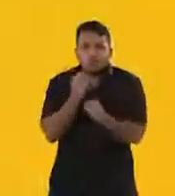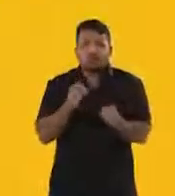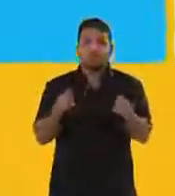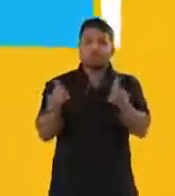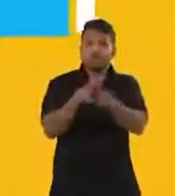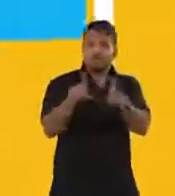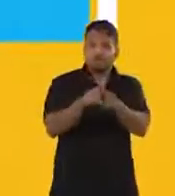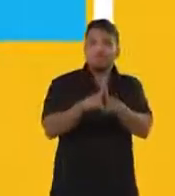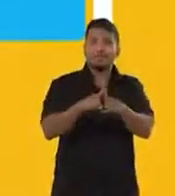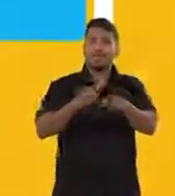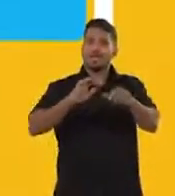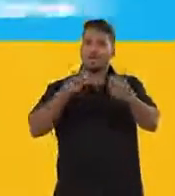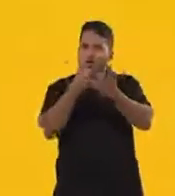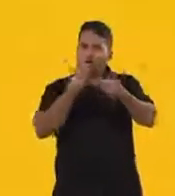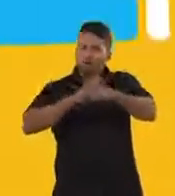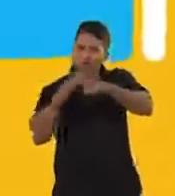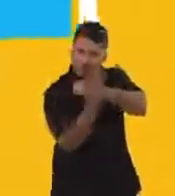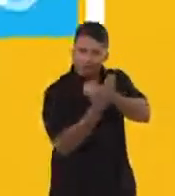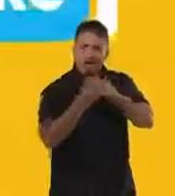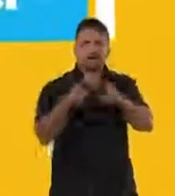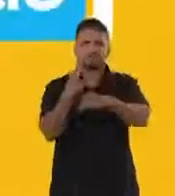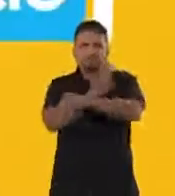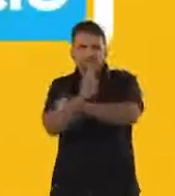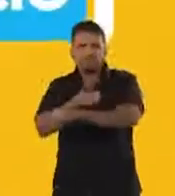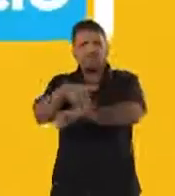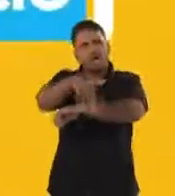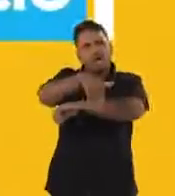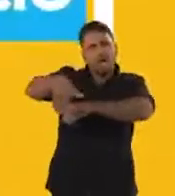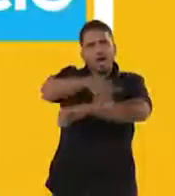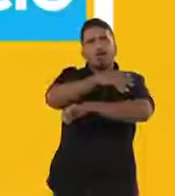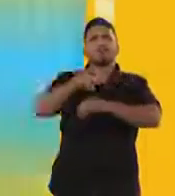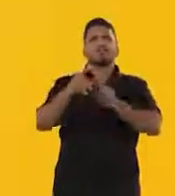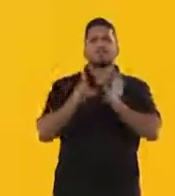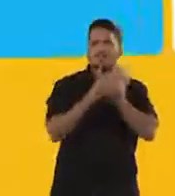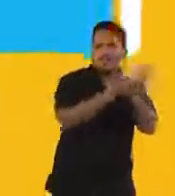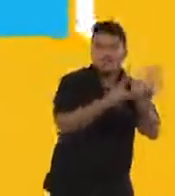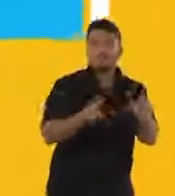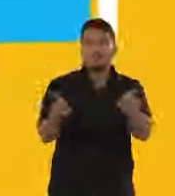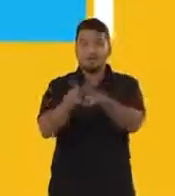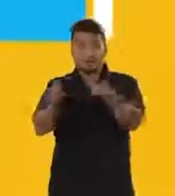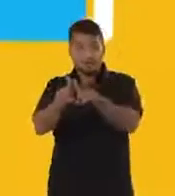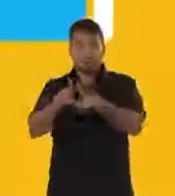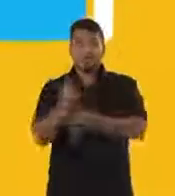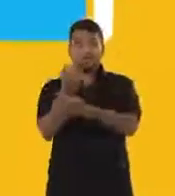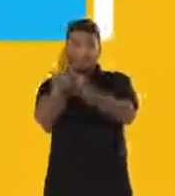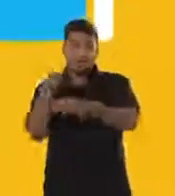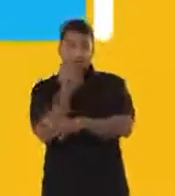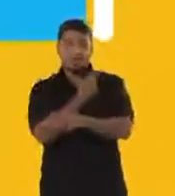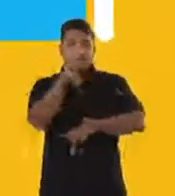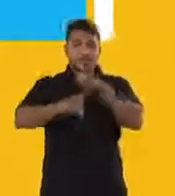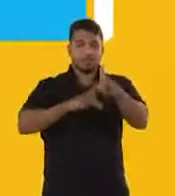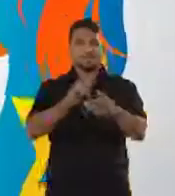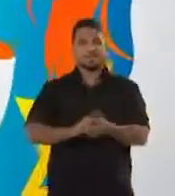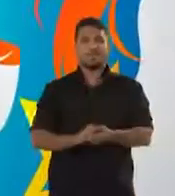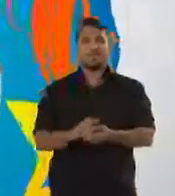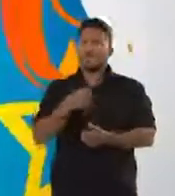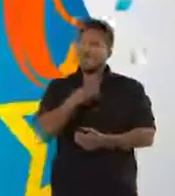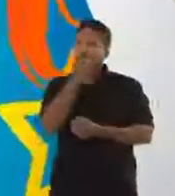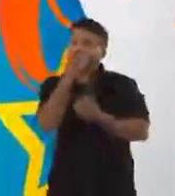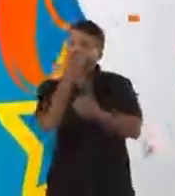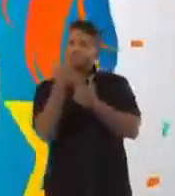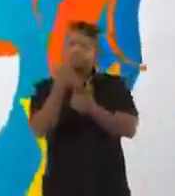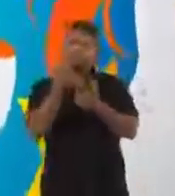refrigerados, mais linhas nos bairros, mais vigilância nas áreas de comércio, com mais segurança para nosso povo.